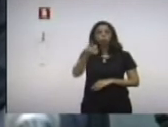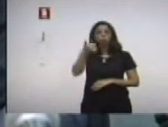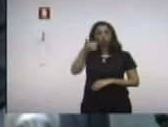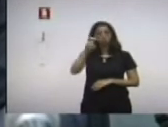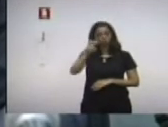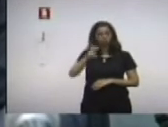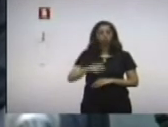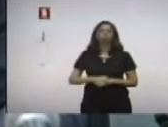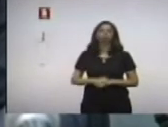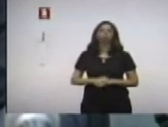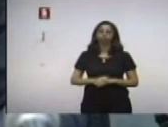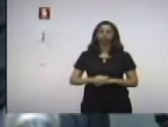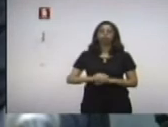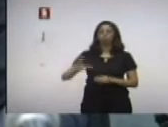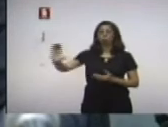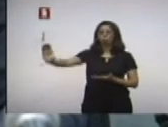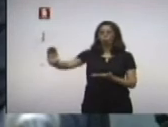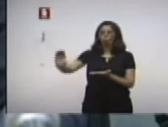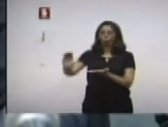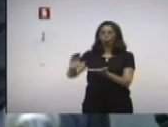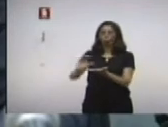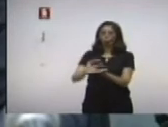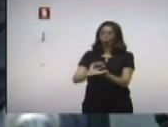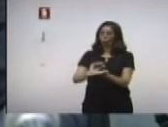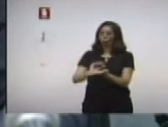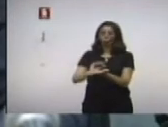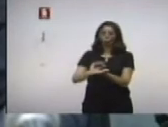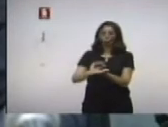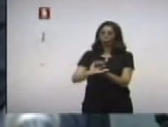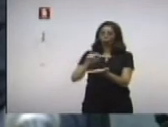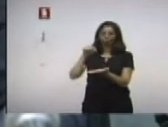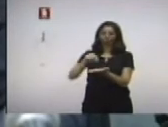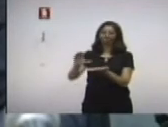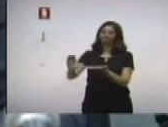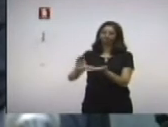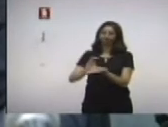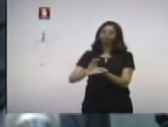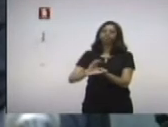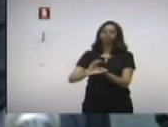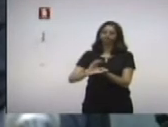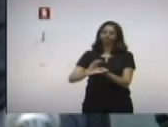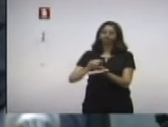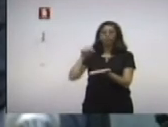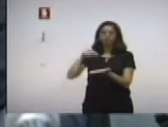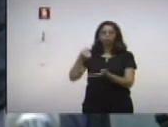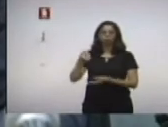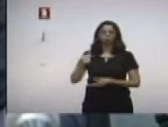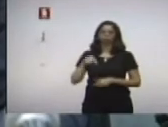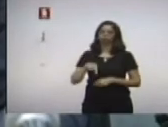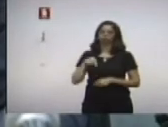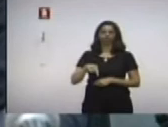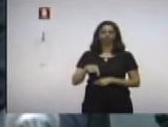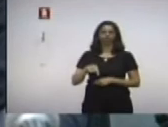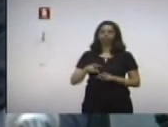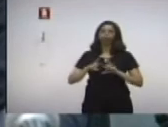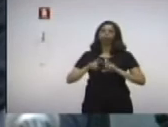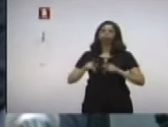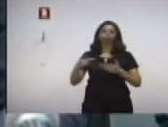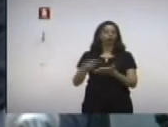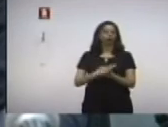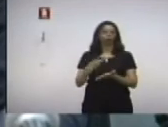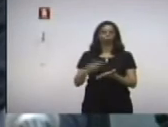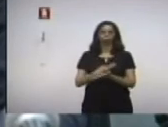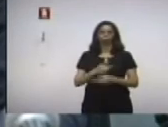é perda de arrecadação Então esse esses valores aqui com certeza estão